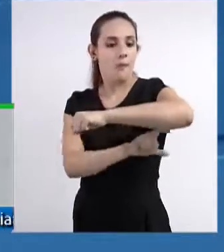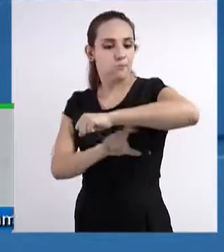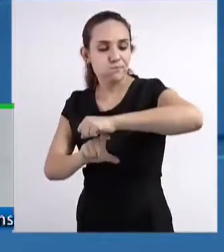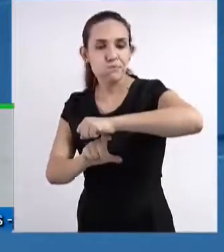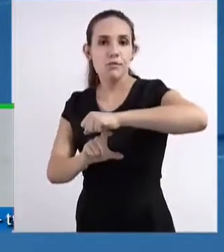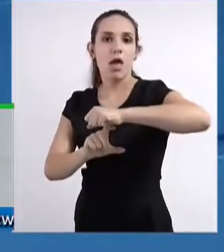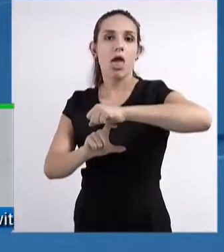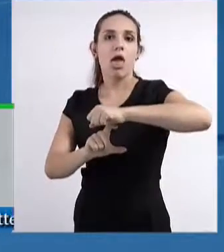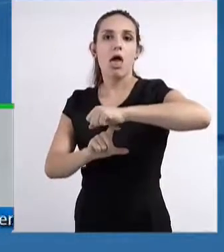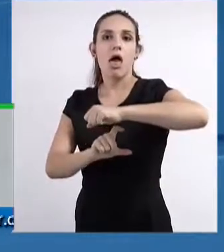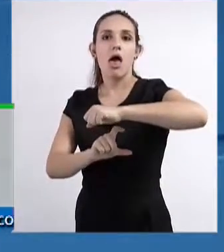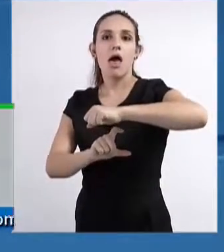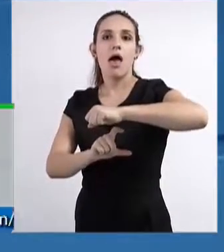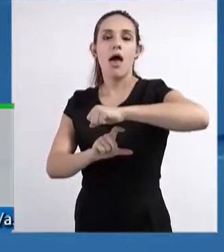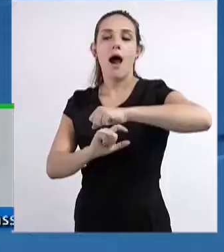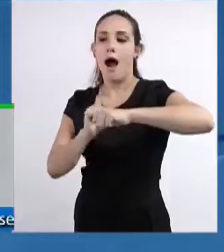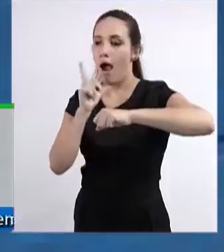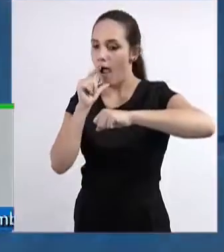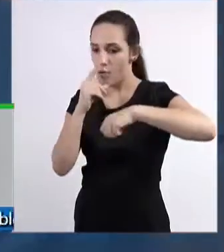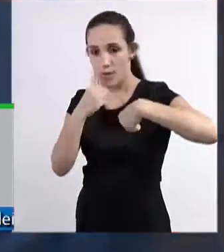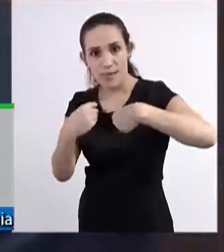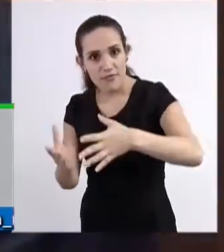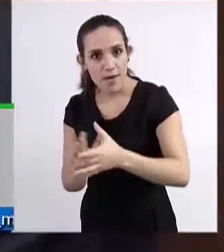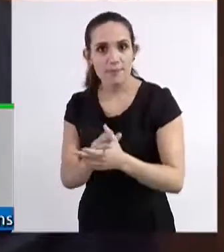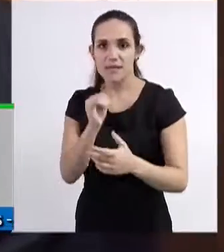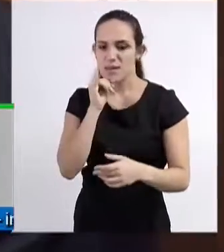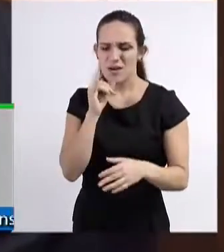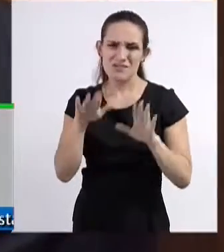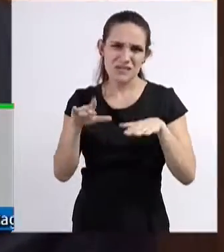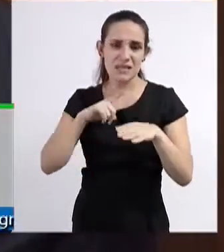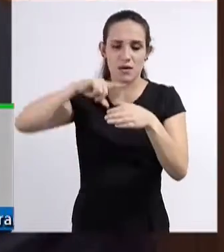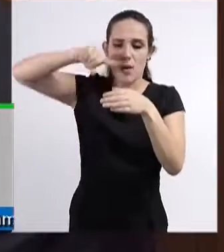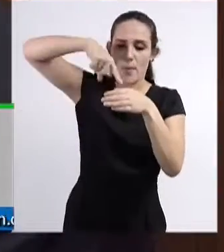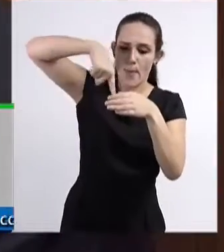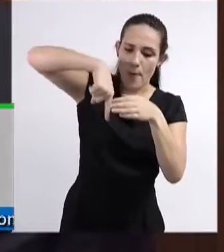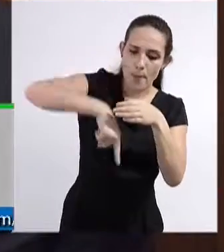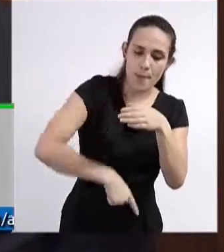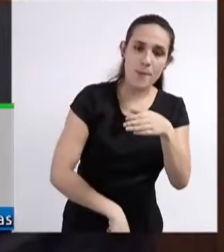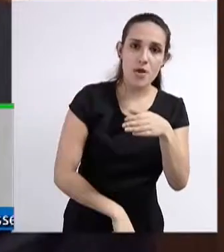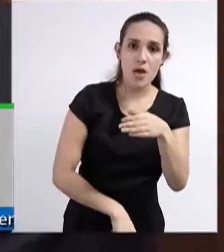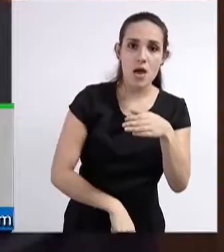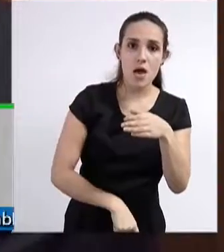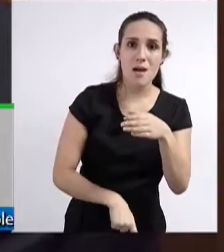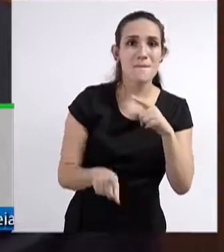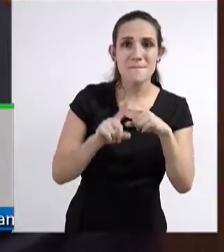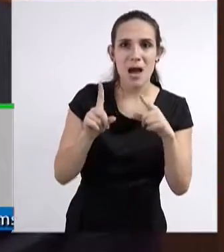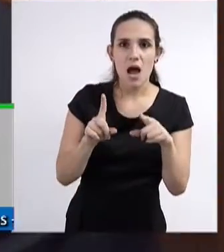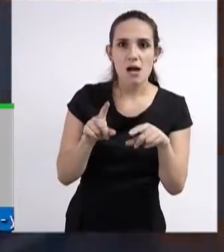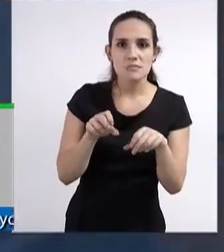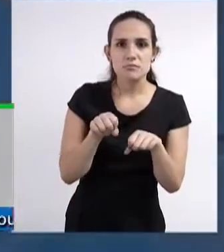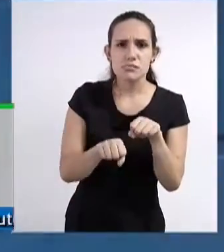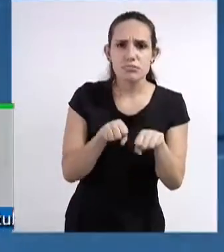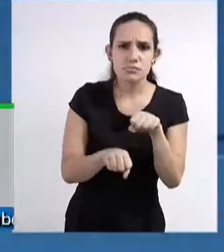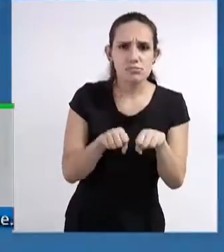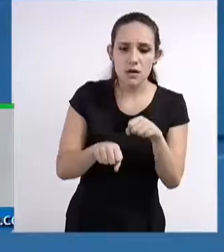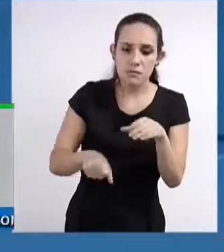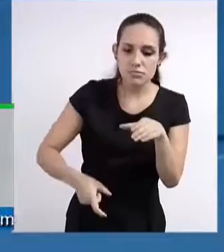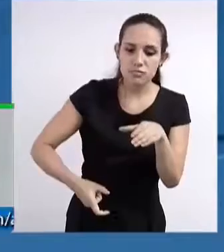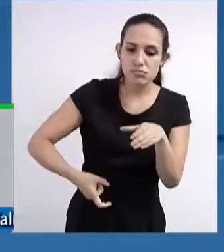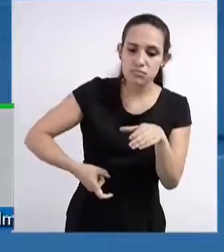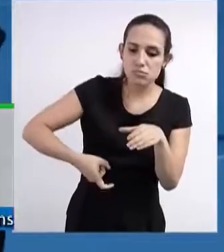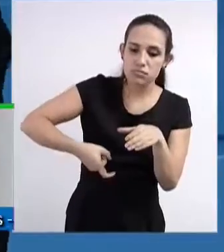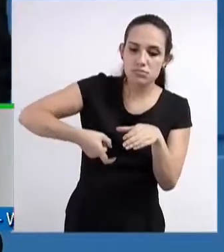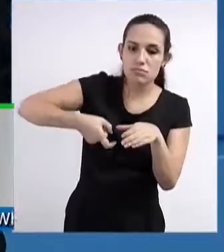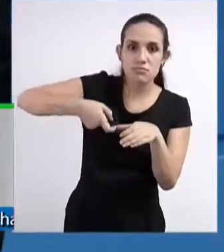Às vezes tem um poço artesiano, a bomba, né, não funciona, e isso, às vezes a comunidade fala, nós temos ali